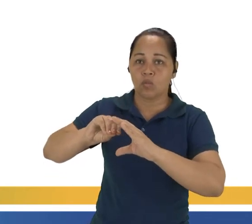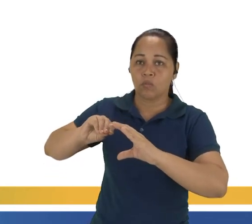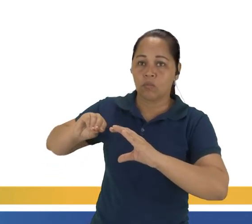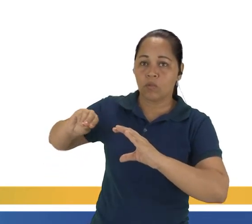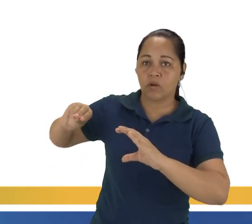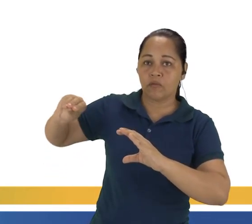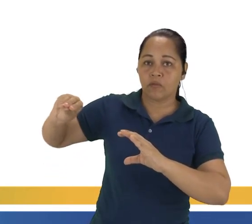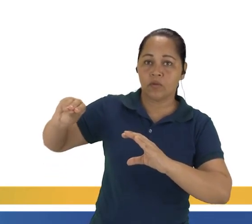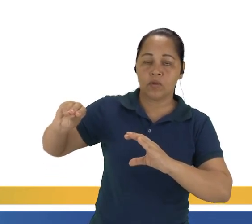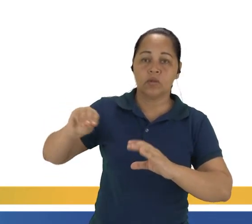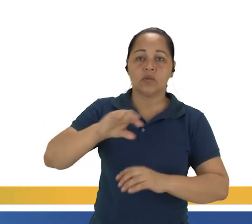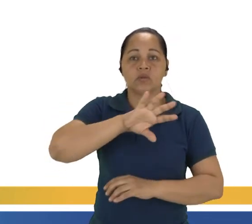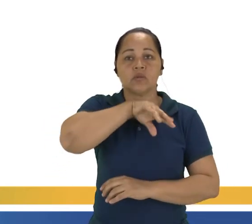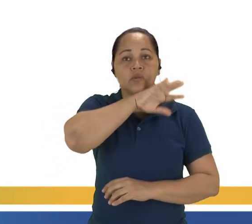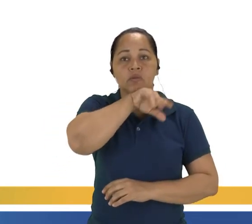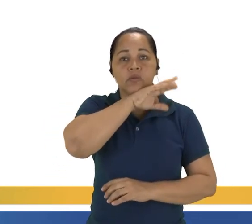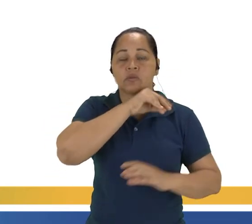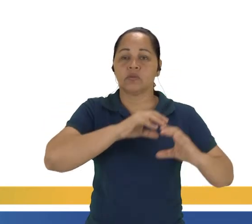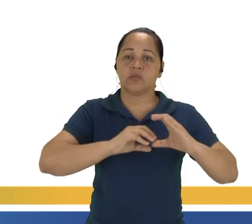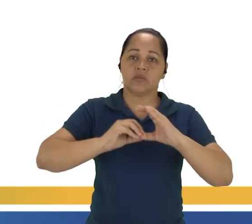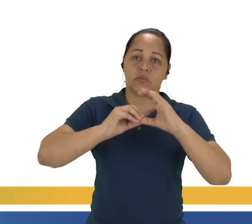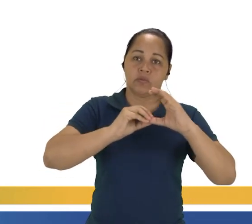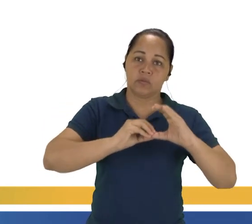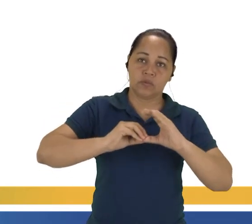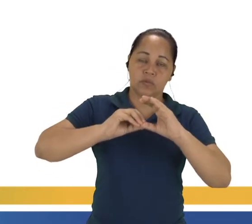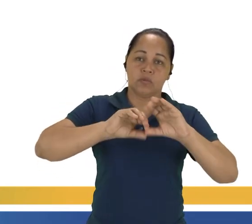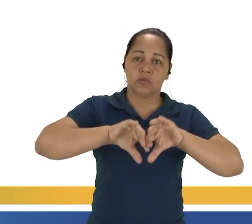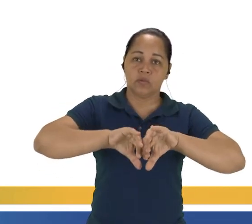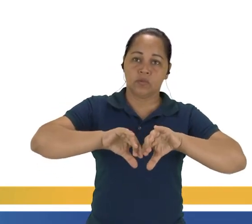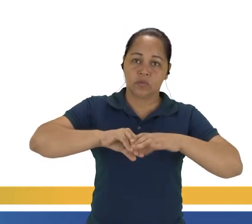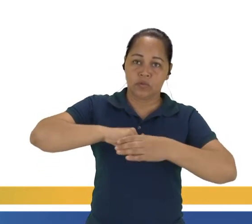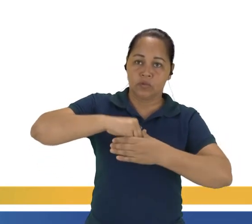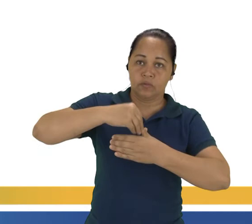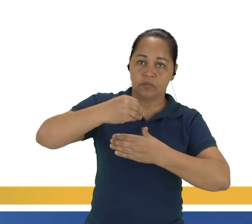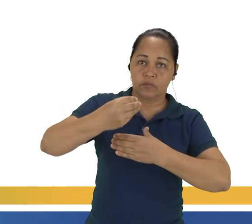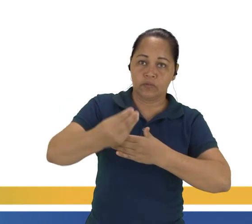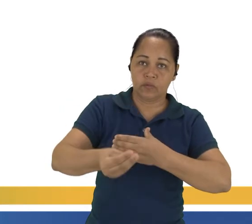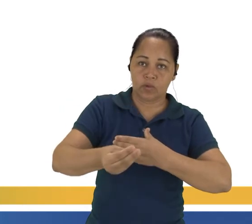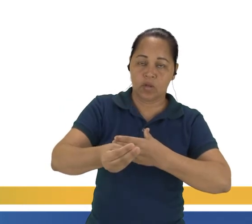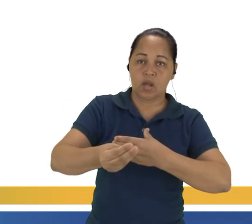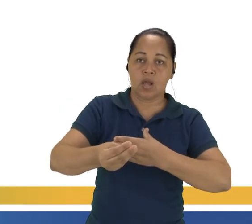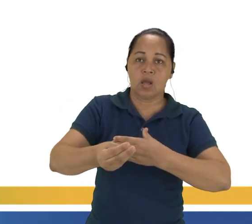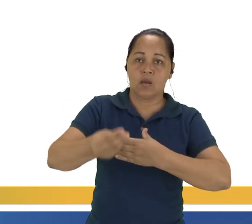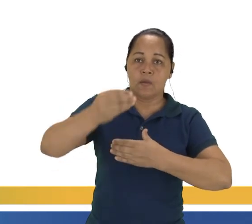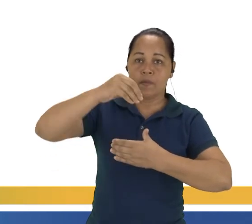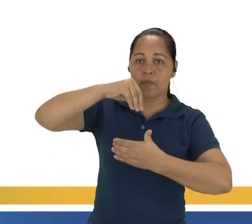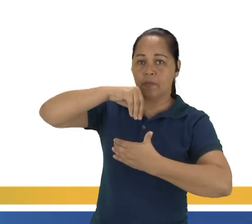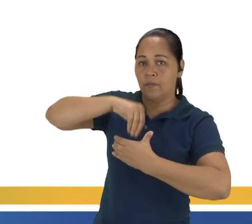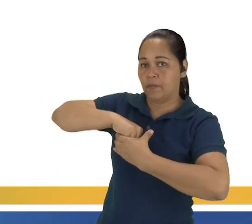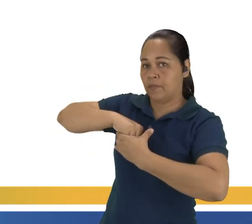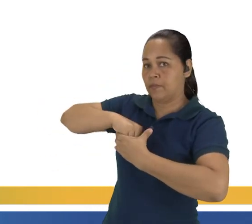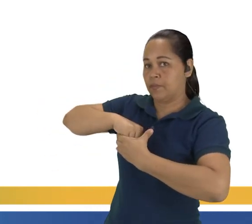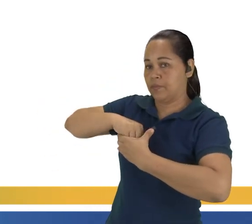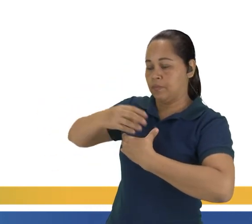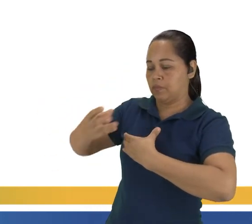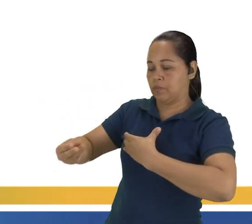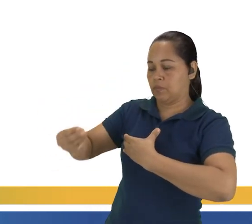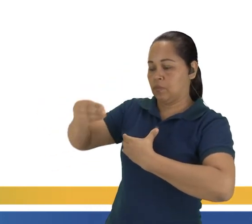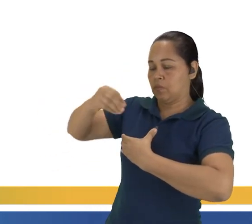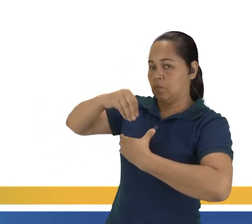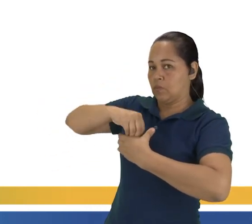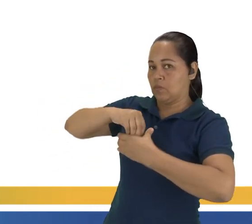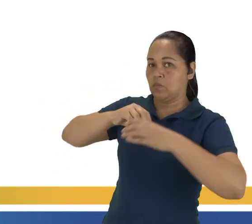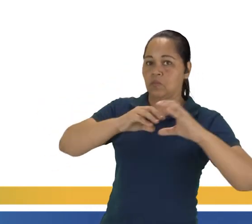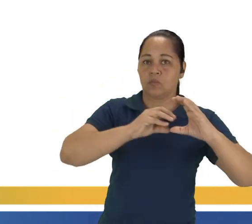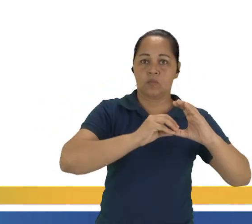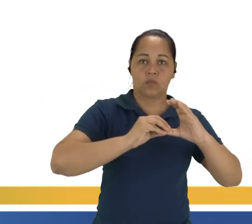nas células animais nós vamos ter uma separação de fora para dentro, ele fechando a célula, e nas células vegetais nós